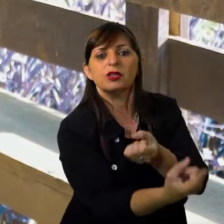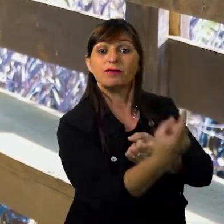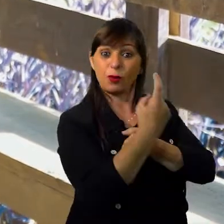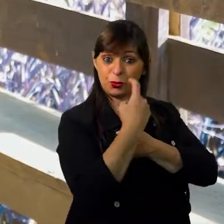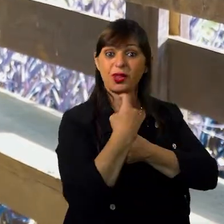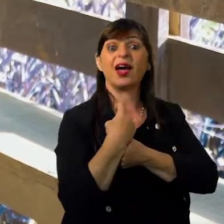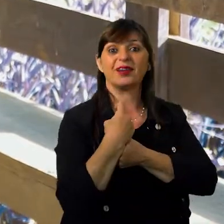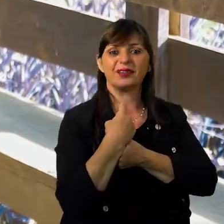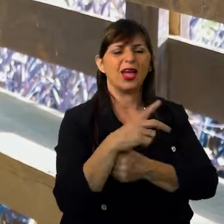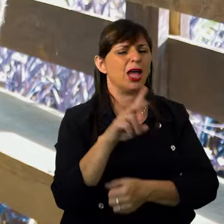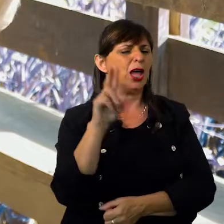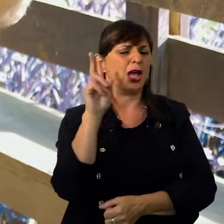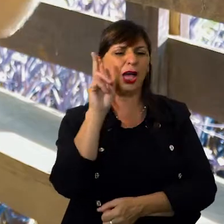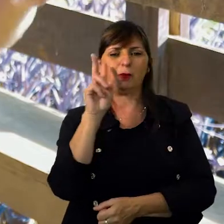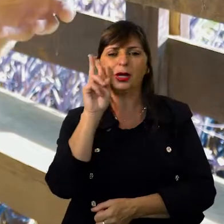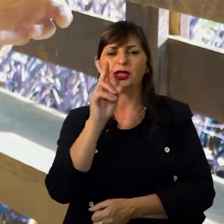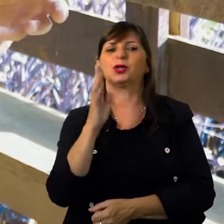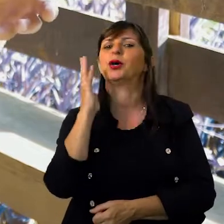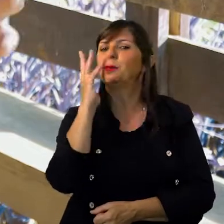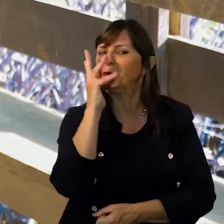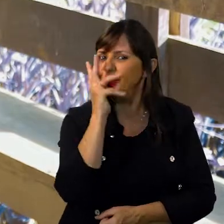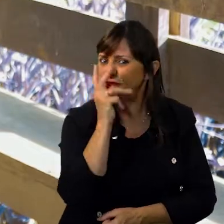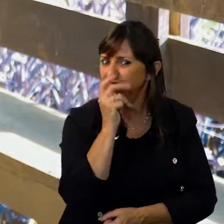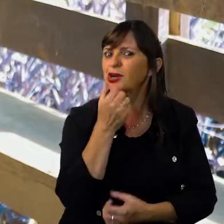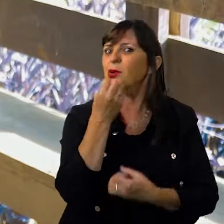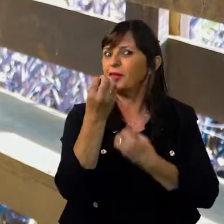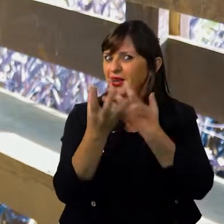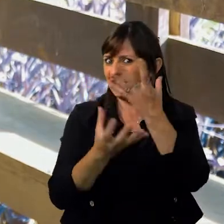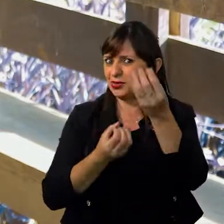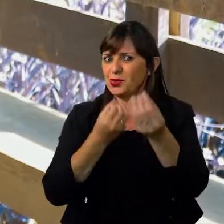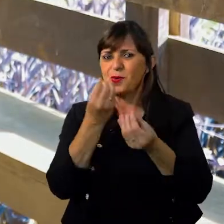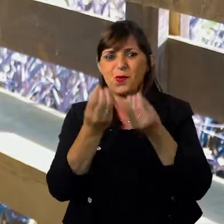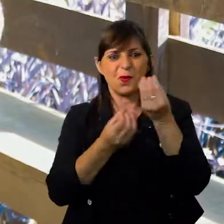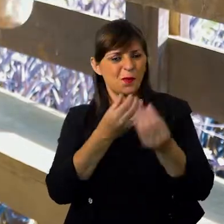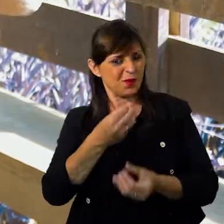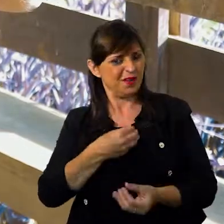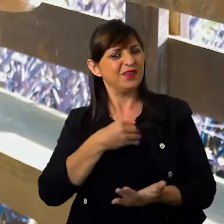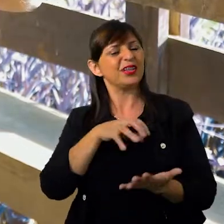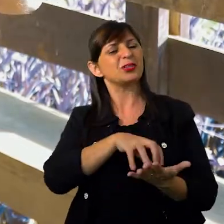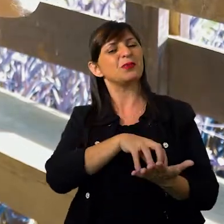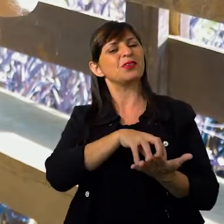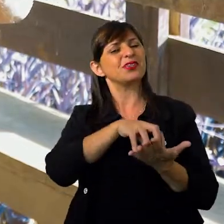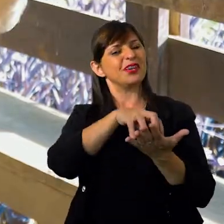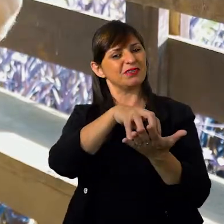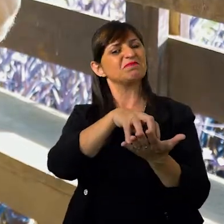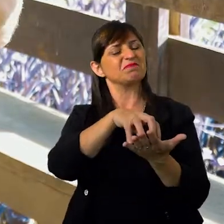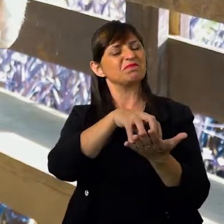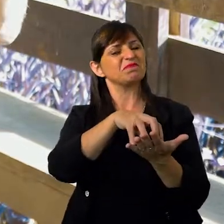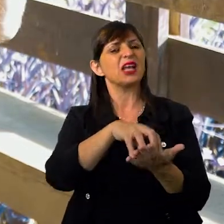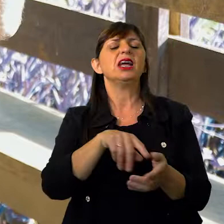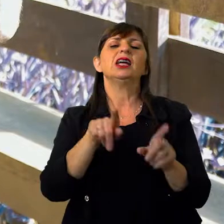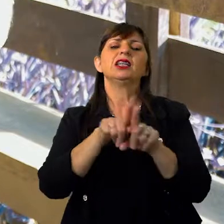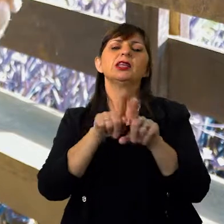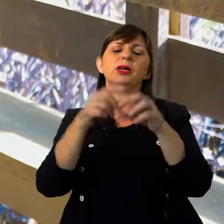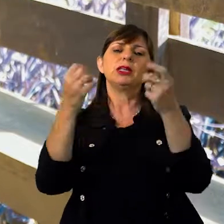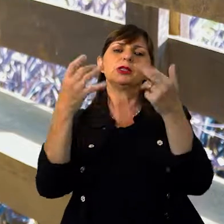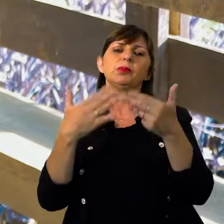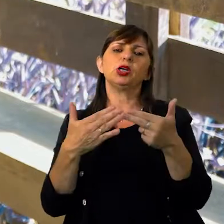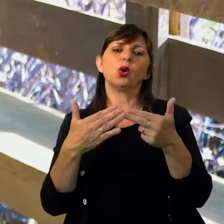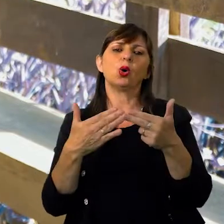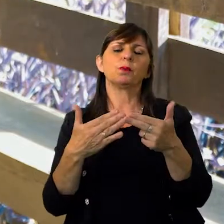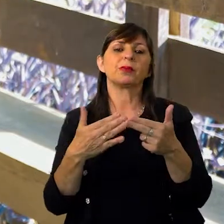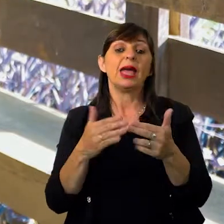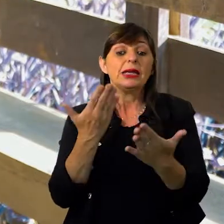eu descobri todas as façanhas e Uruguai nos fregona e de fato assim é uma História bonita uma história